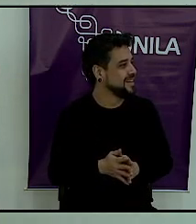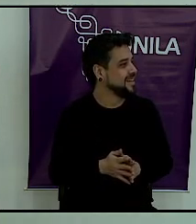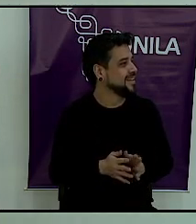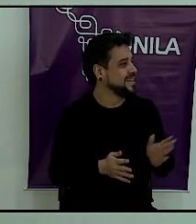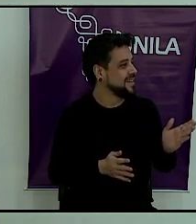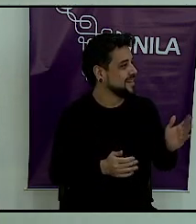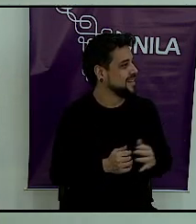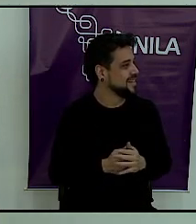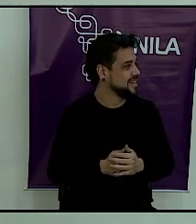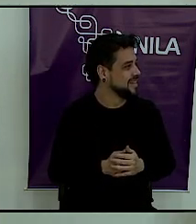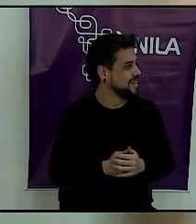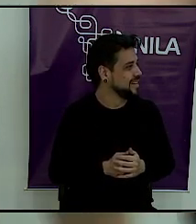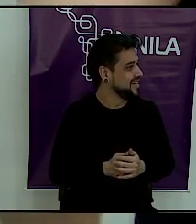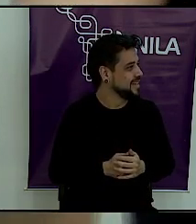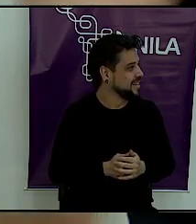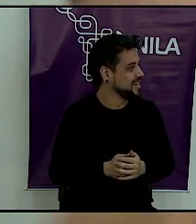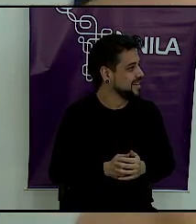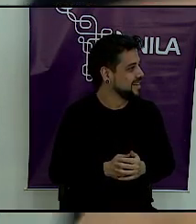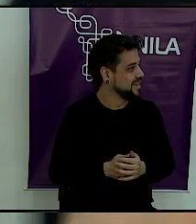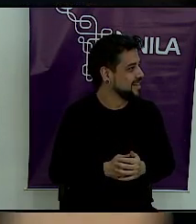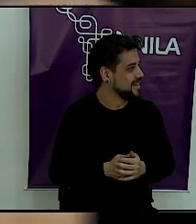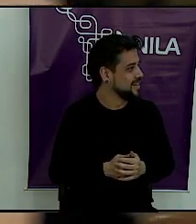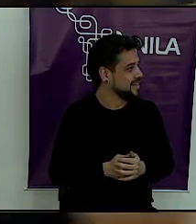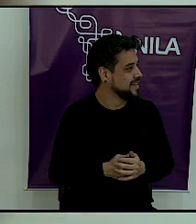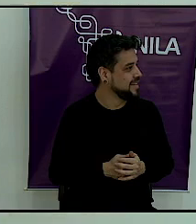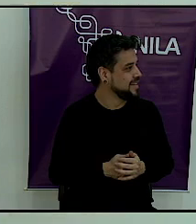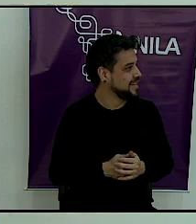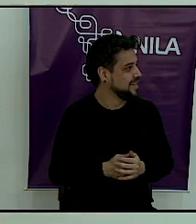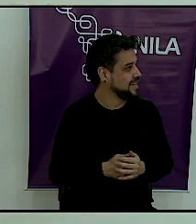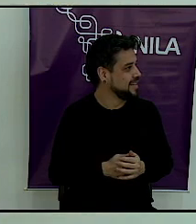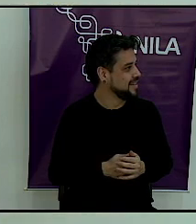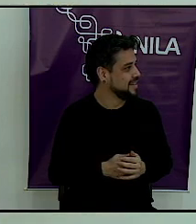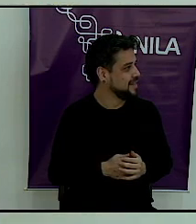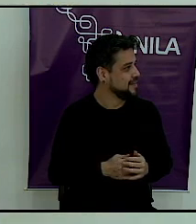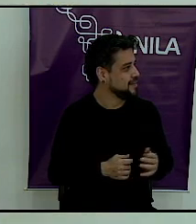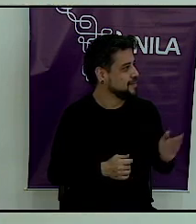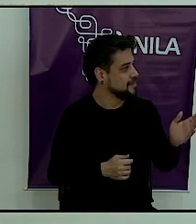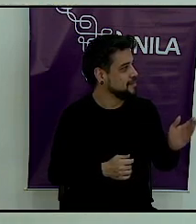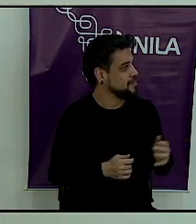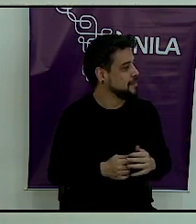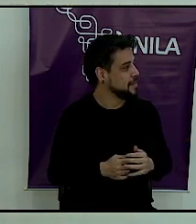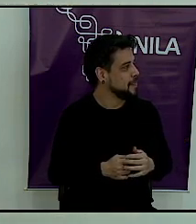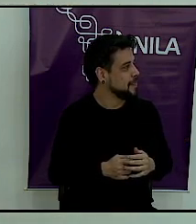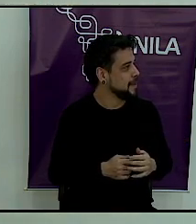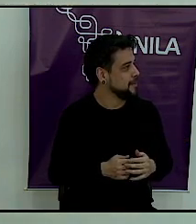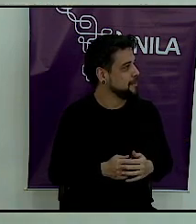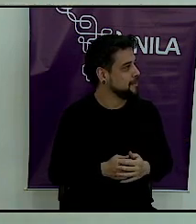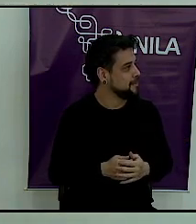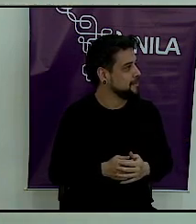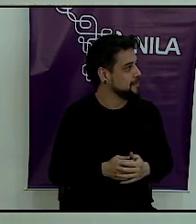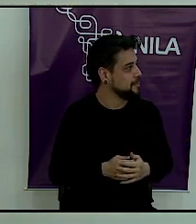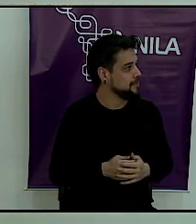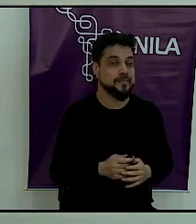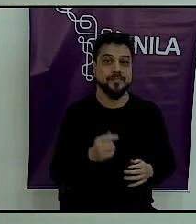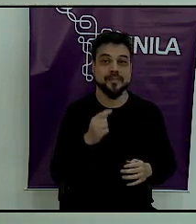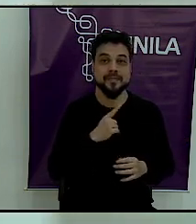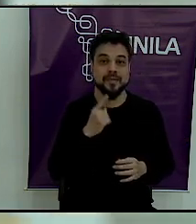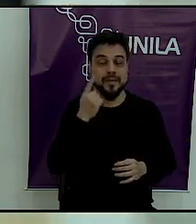Vai, por favor. Vou ter a colaboração da nossa discente Sharon, do curso de Engenharia Civil de Infraestrutura,